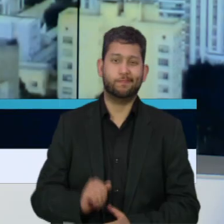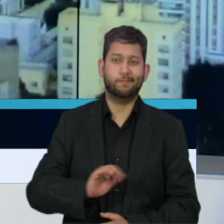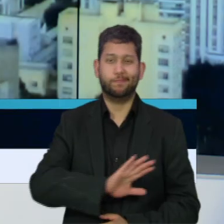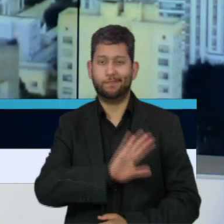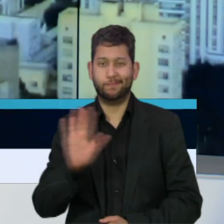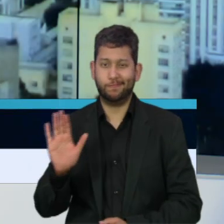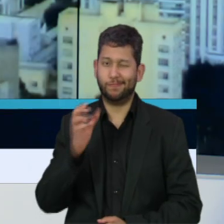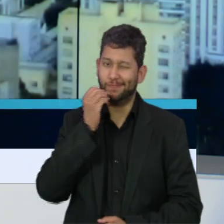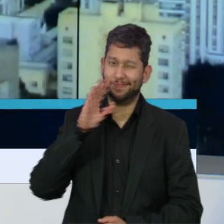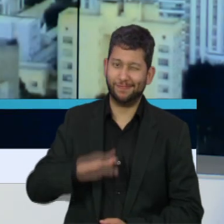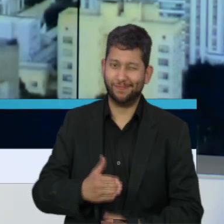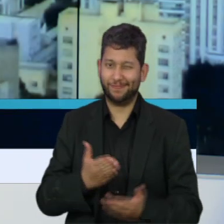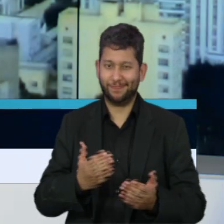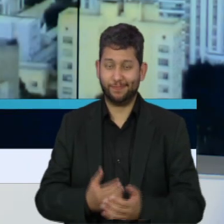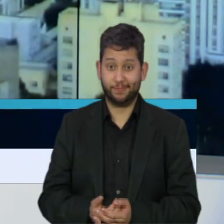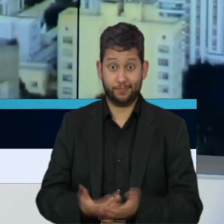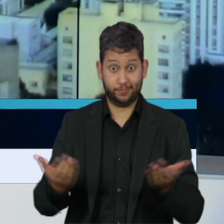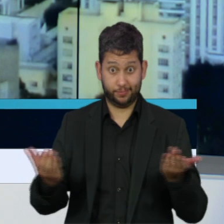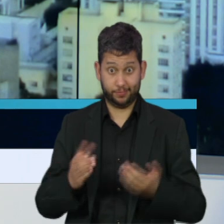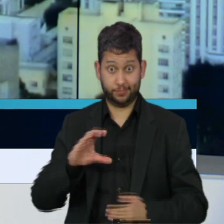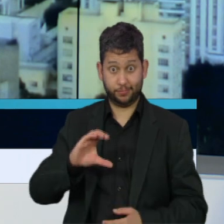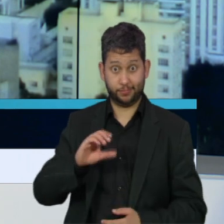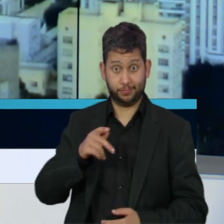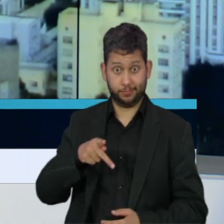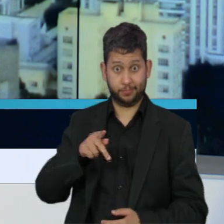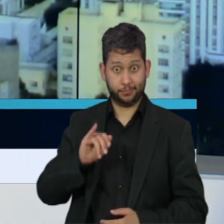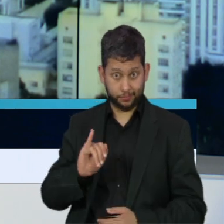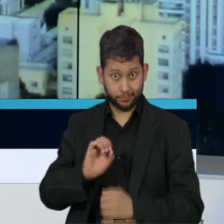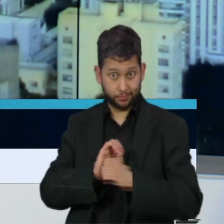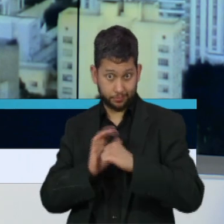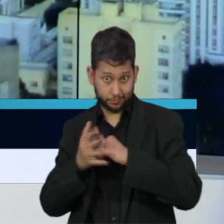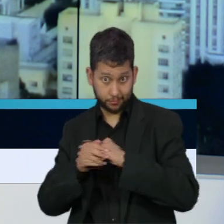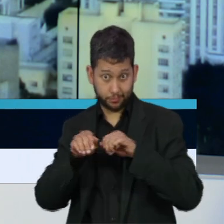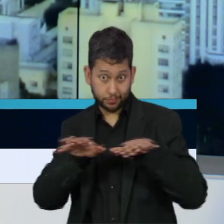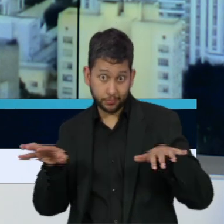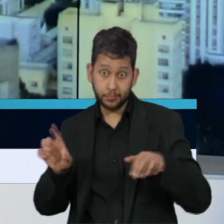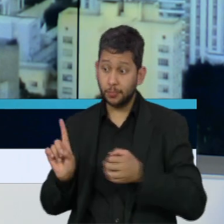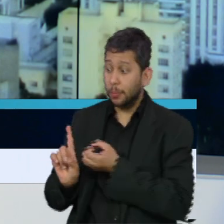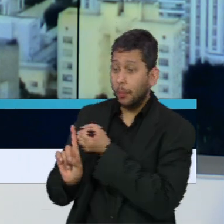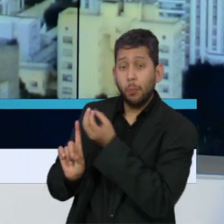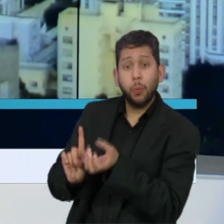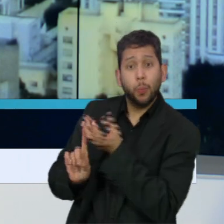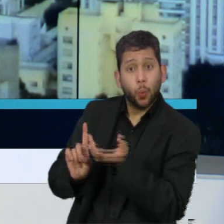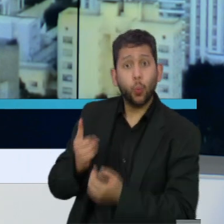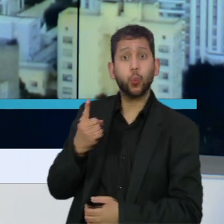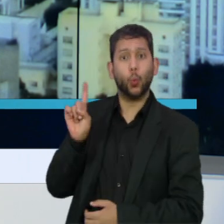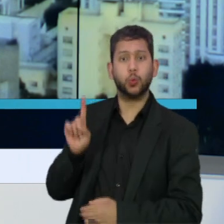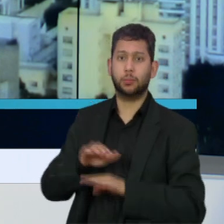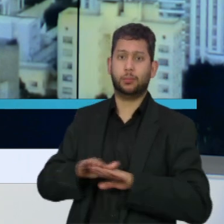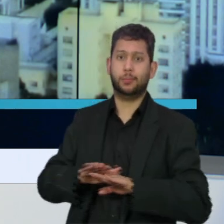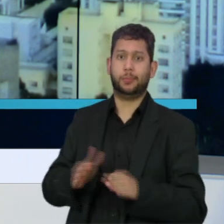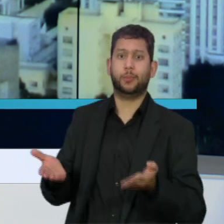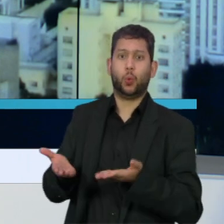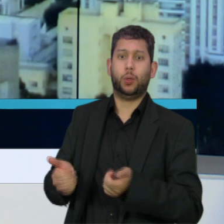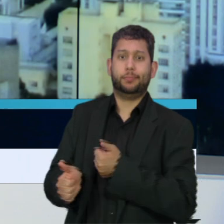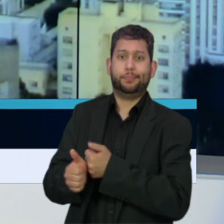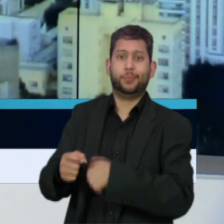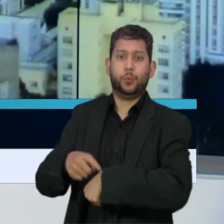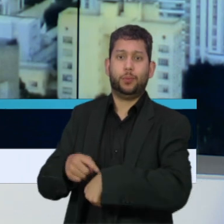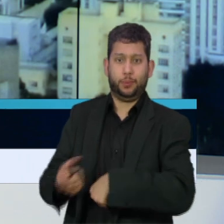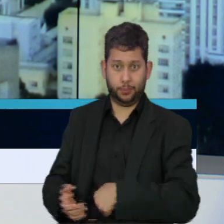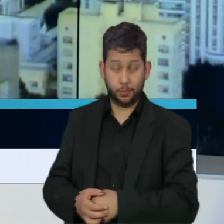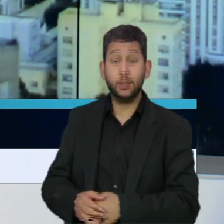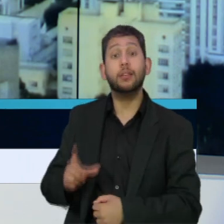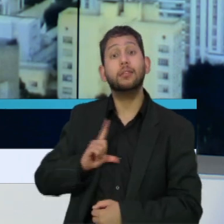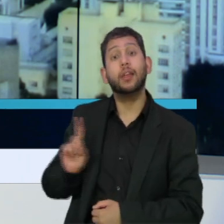Olá, boa tarde. Terminou agora há pouco o último depoimento à CPI da pandemia. Os senadores ouviram o representante do Conselho Nacional de